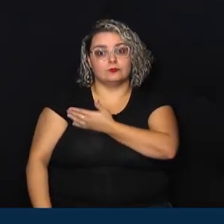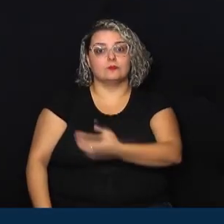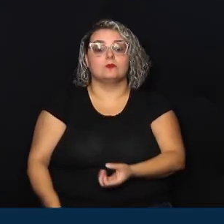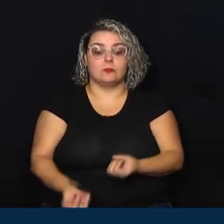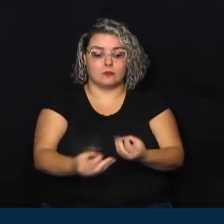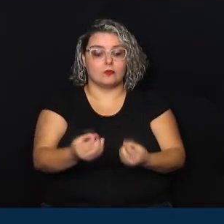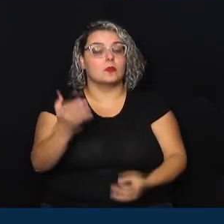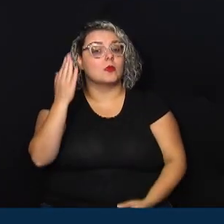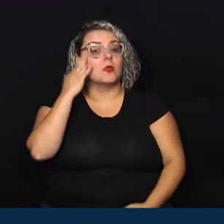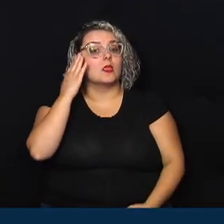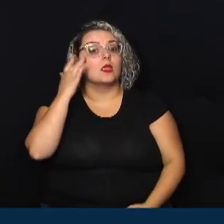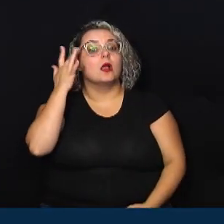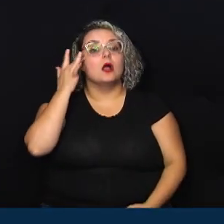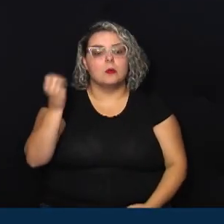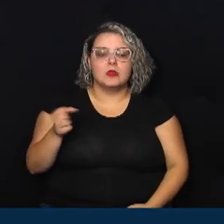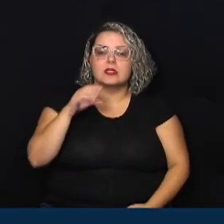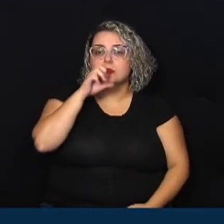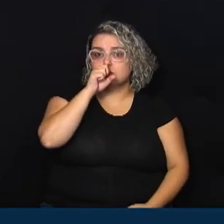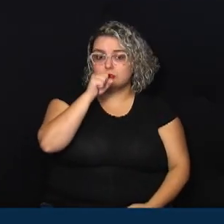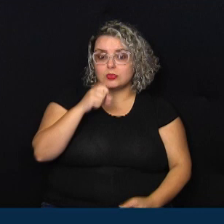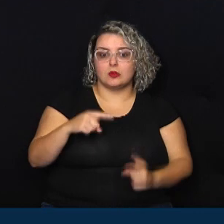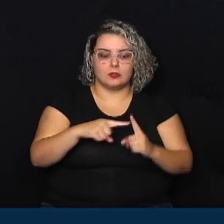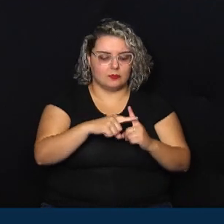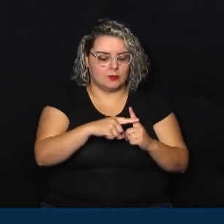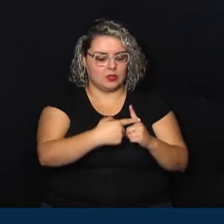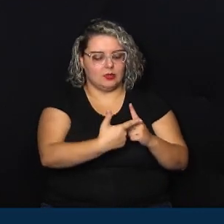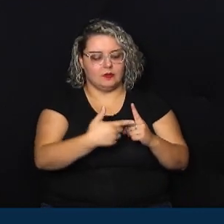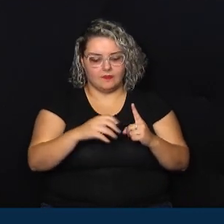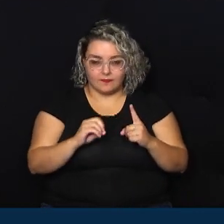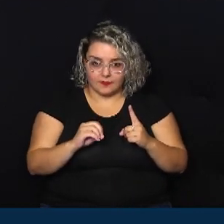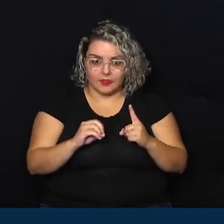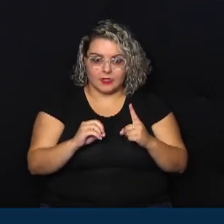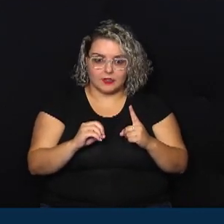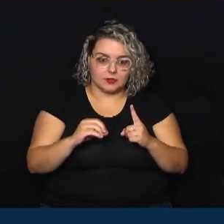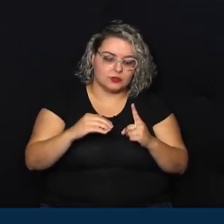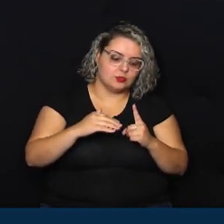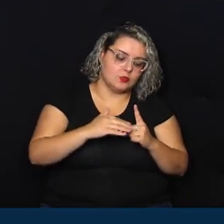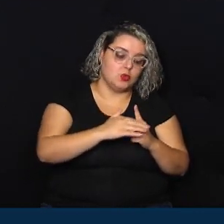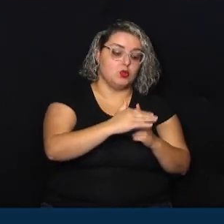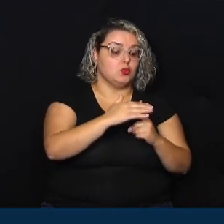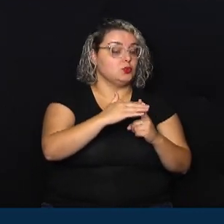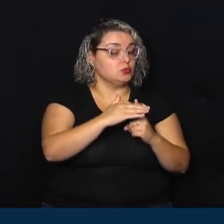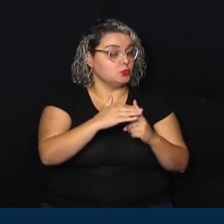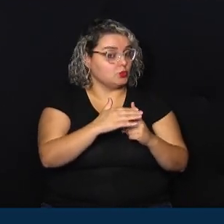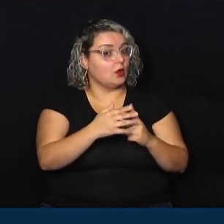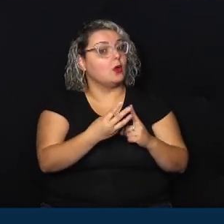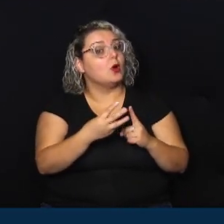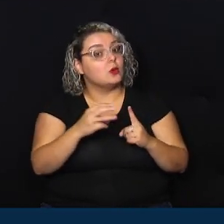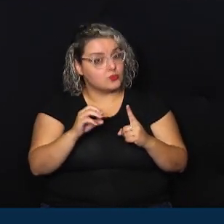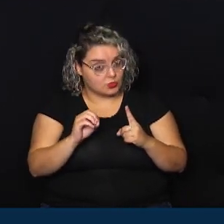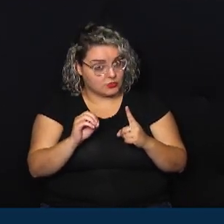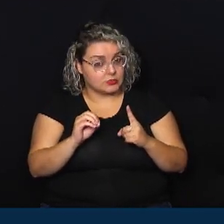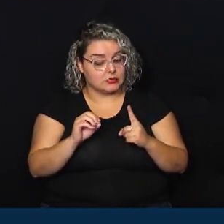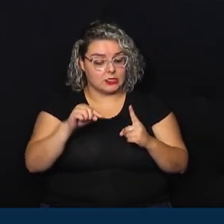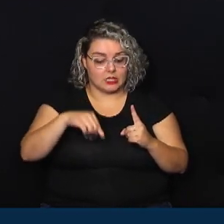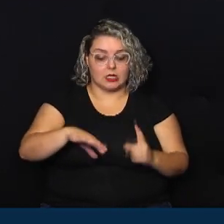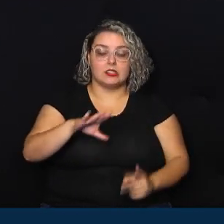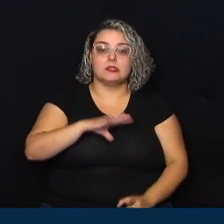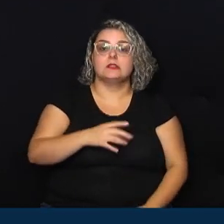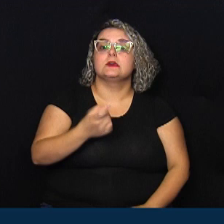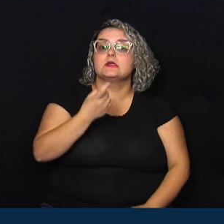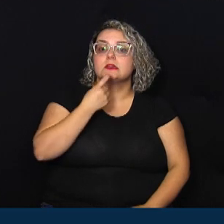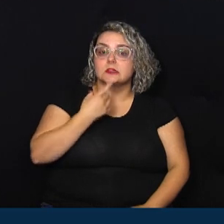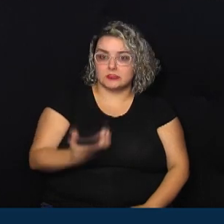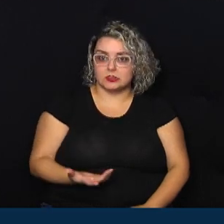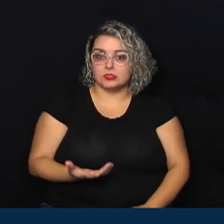hein? Amanhã no sábado, mínima de 20 graus, a máxima pode chegar aos 30 graus aqui na cidade de